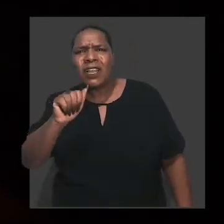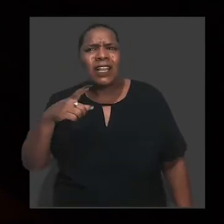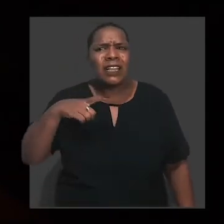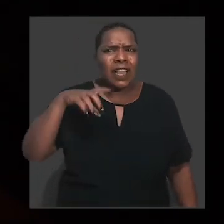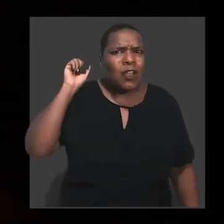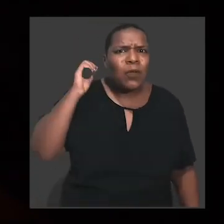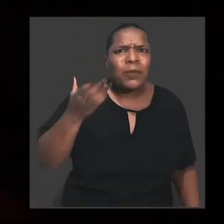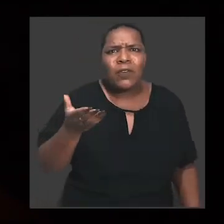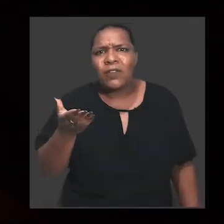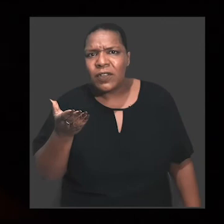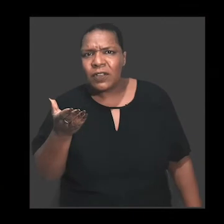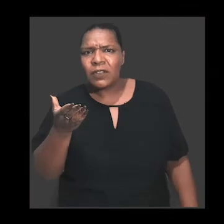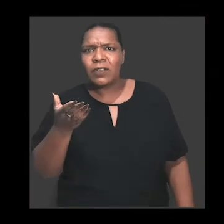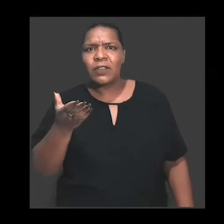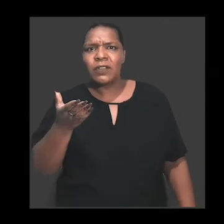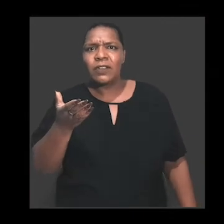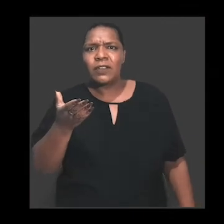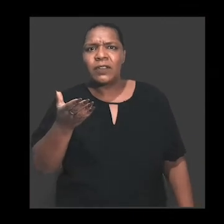Verônica, você tá me ouvindo?